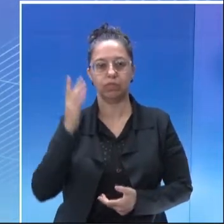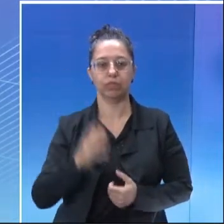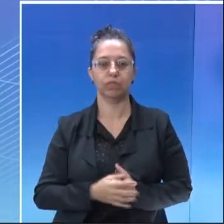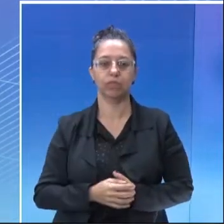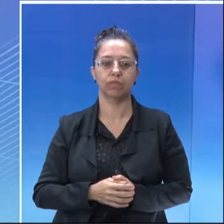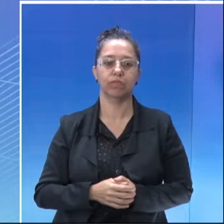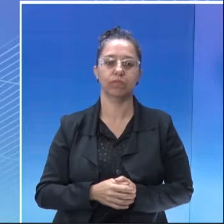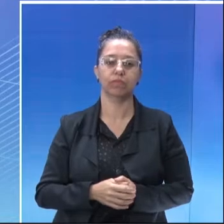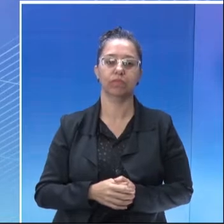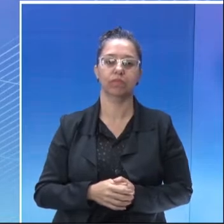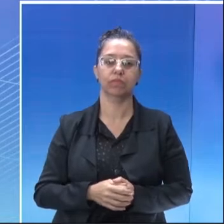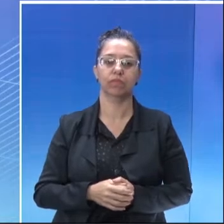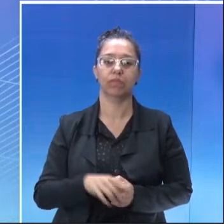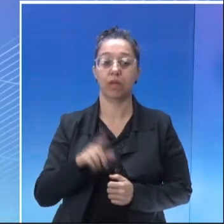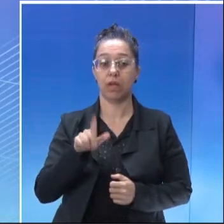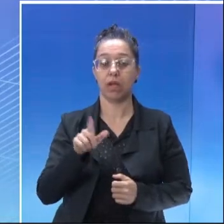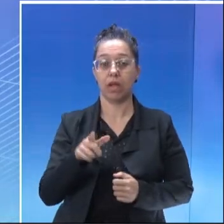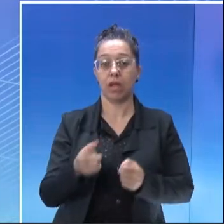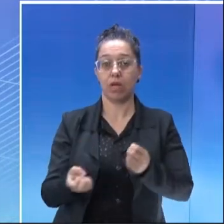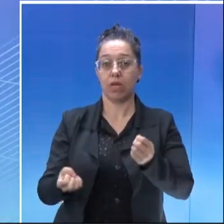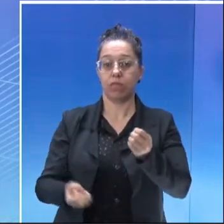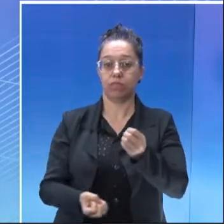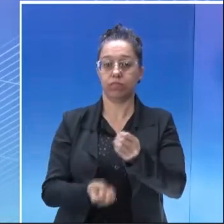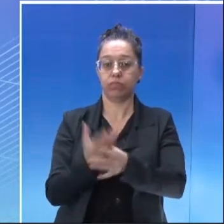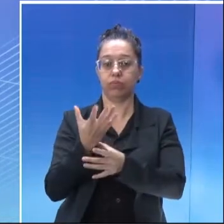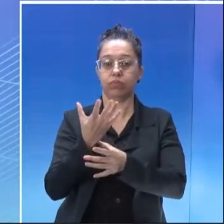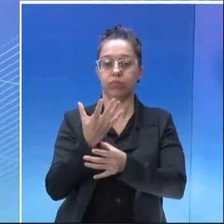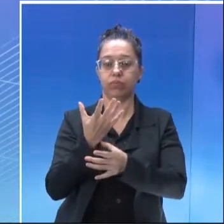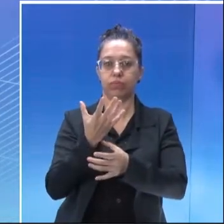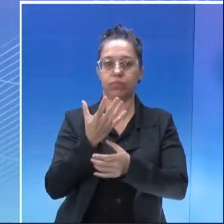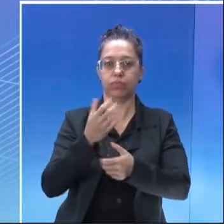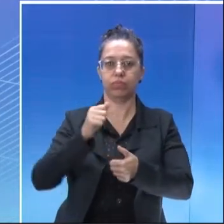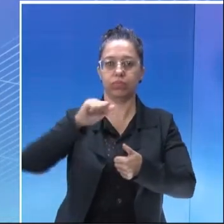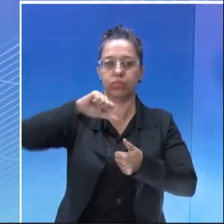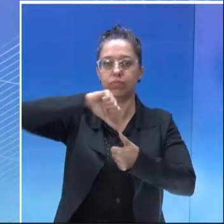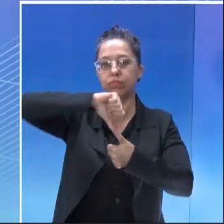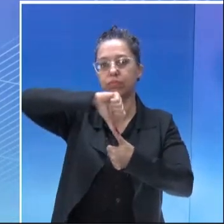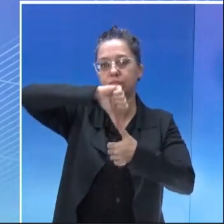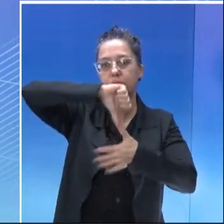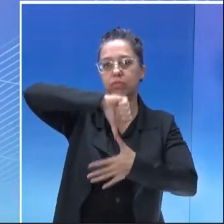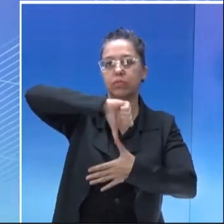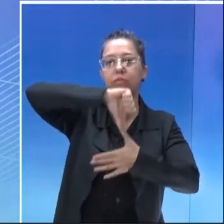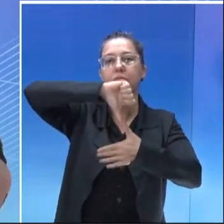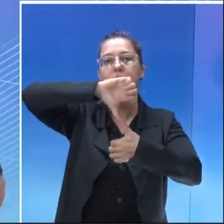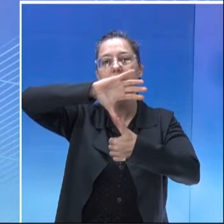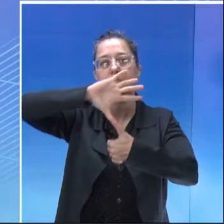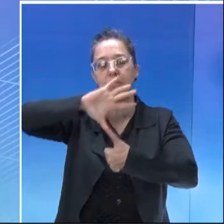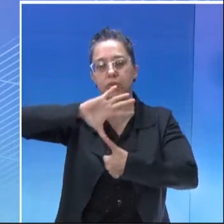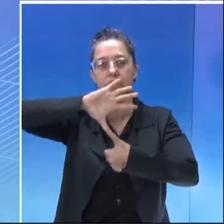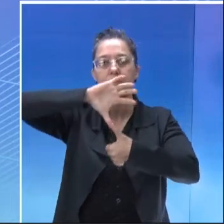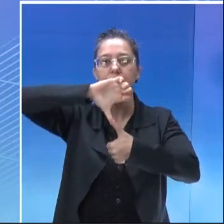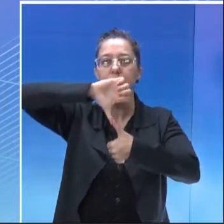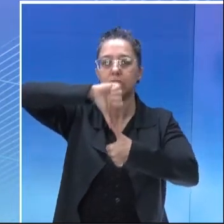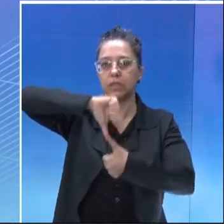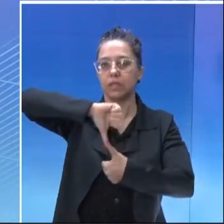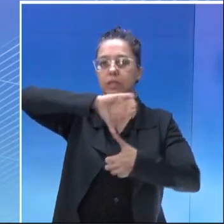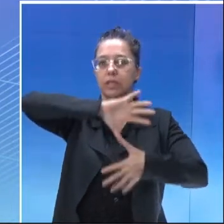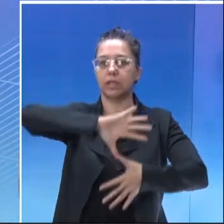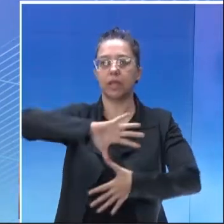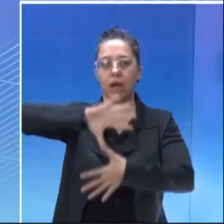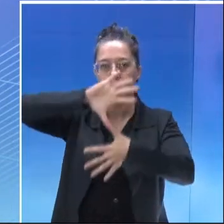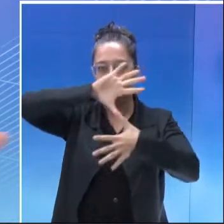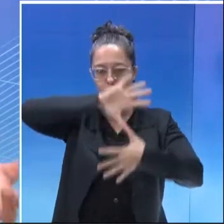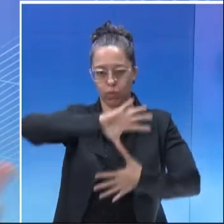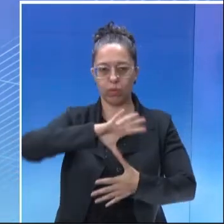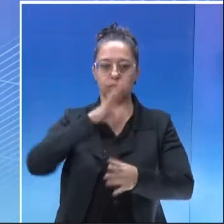ou descobrimento do novo mundo, das Américas. A América do Sul, a América do Norte, Central, né? No caso, nós